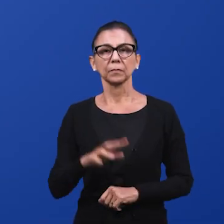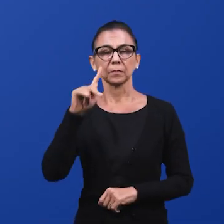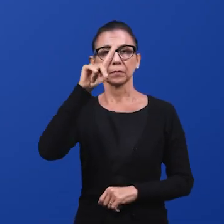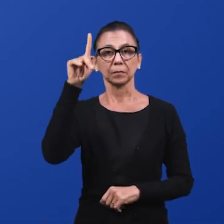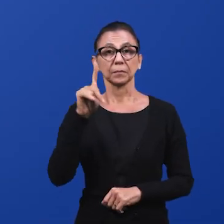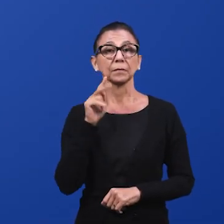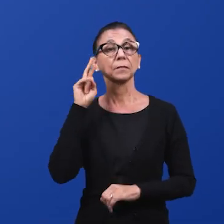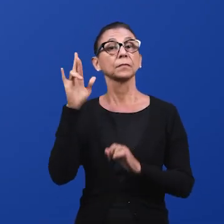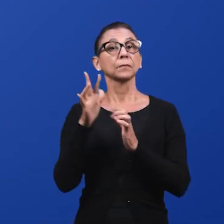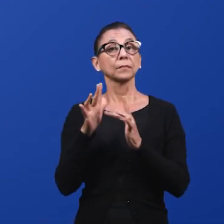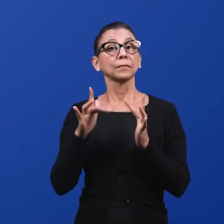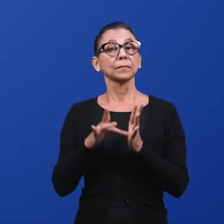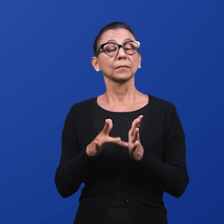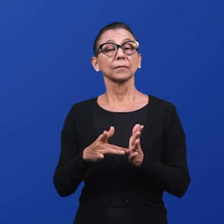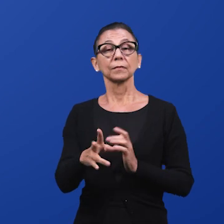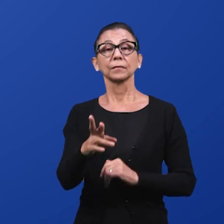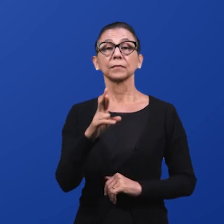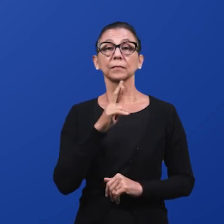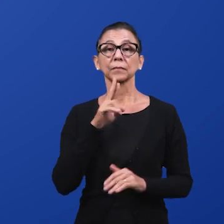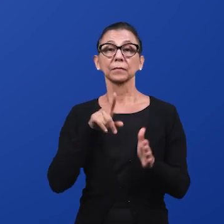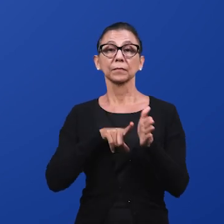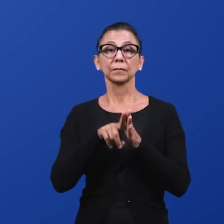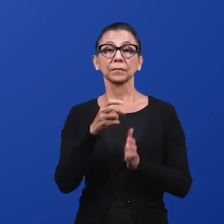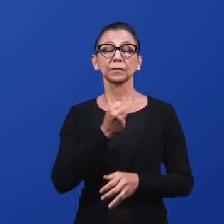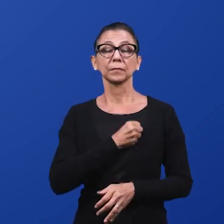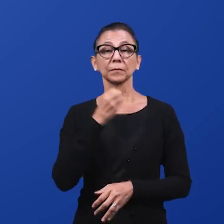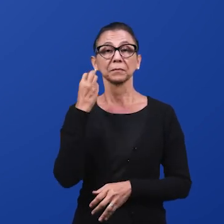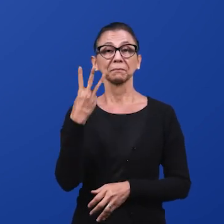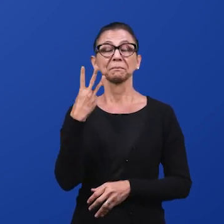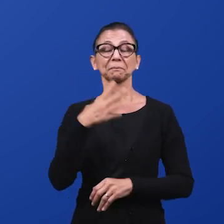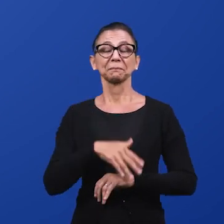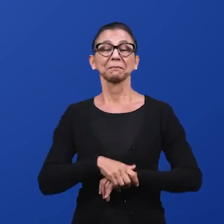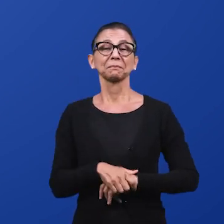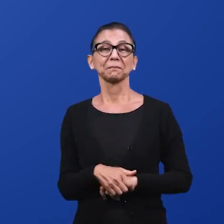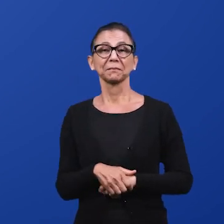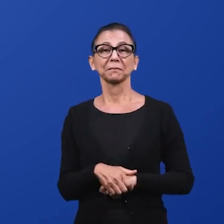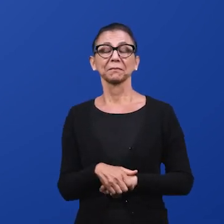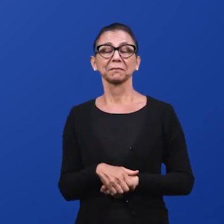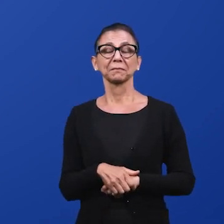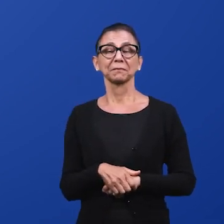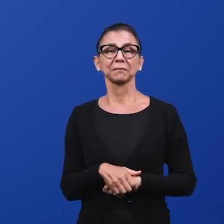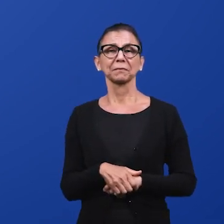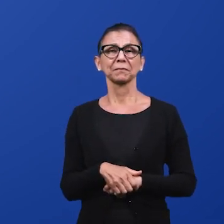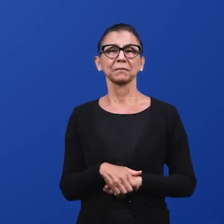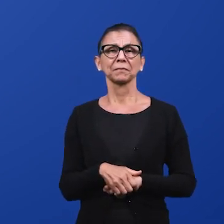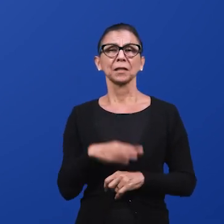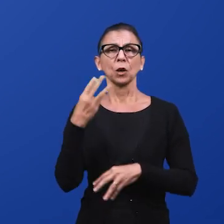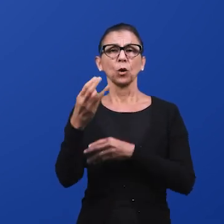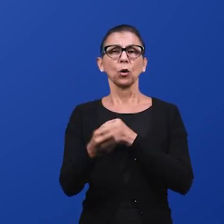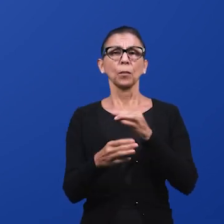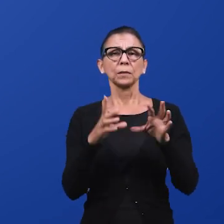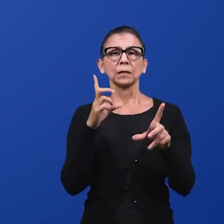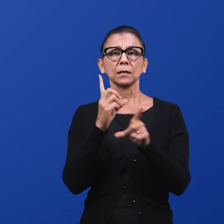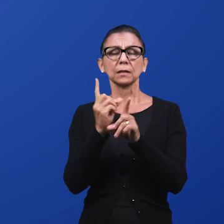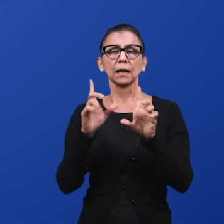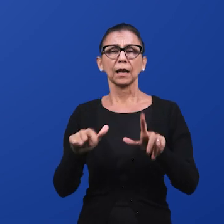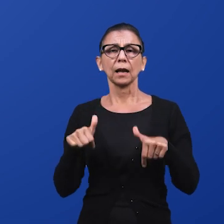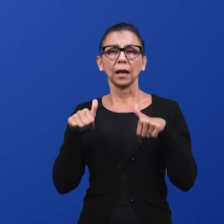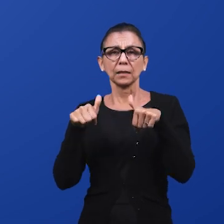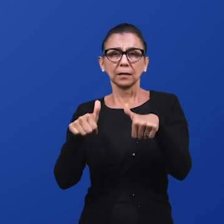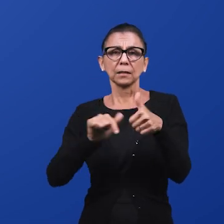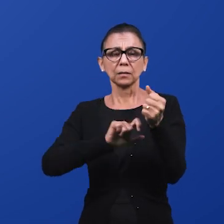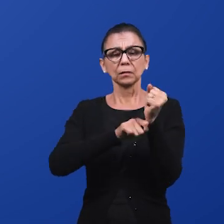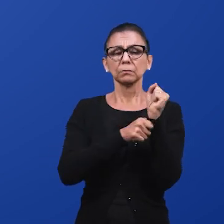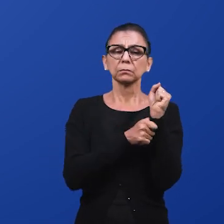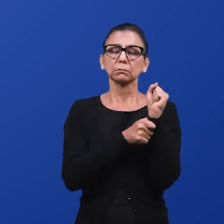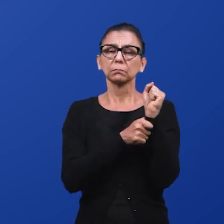paz do Senhor, irmãos. Hoje eu vou responder a pergunta número 3. De que maneira se descobre a manifestação